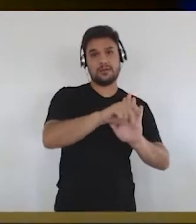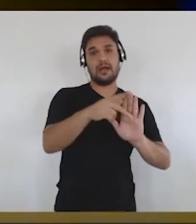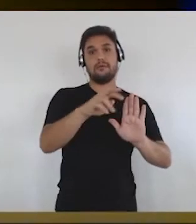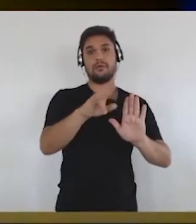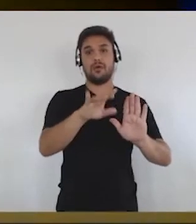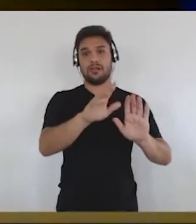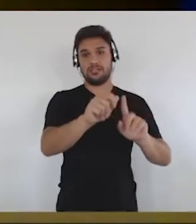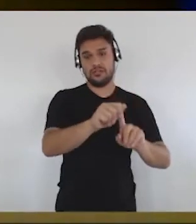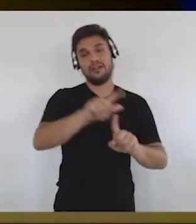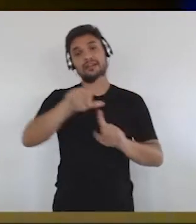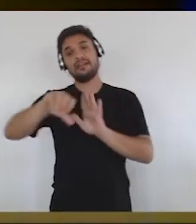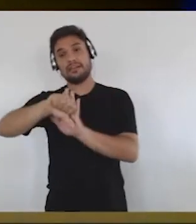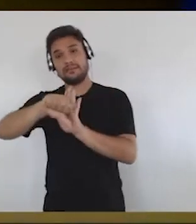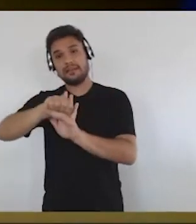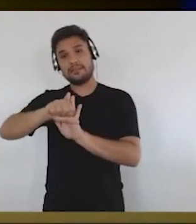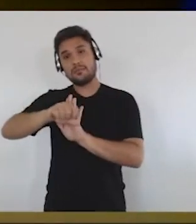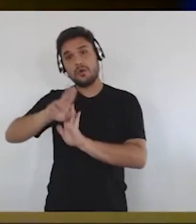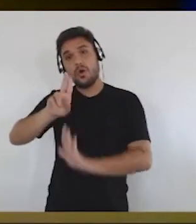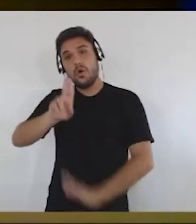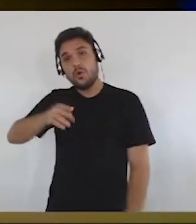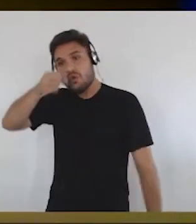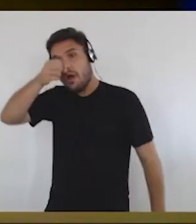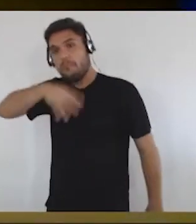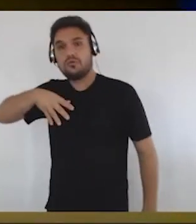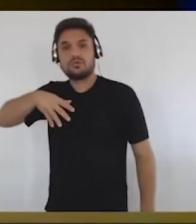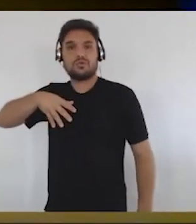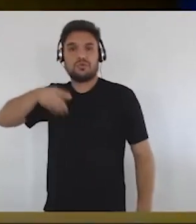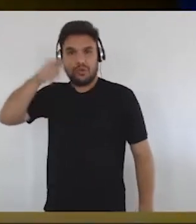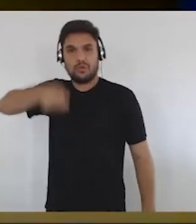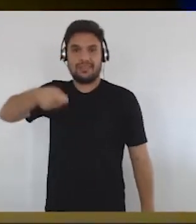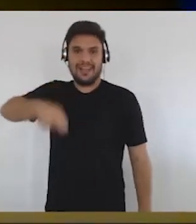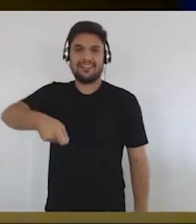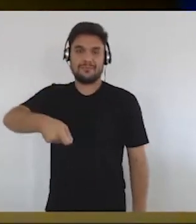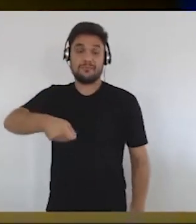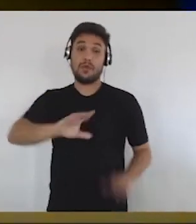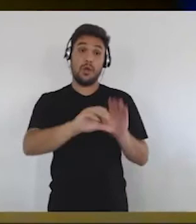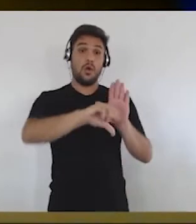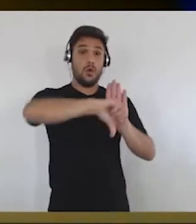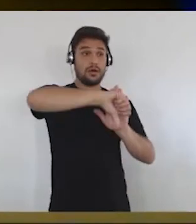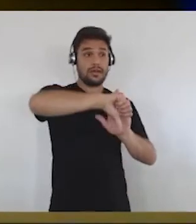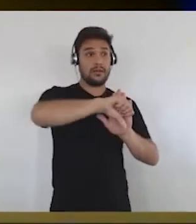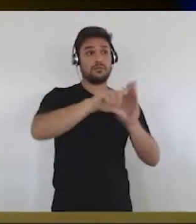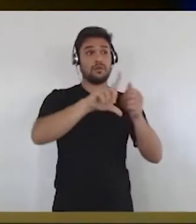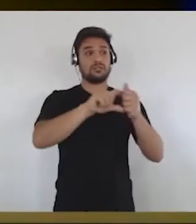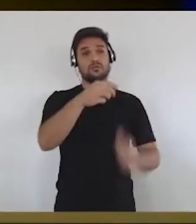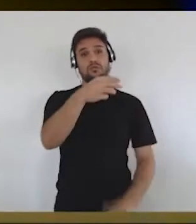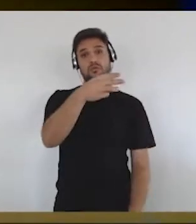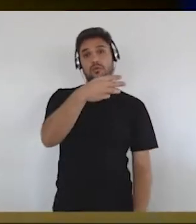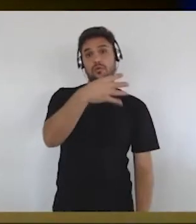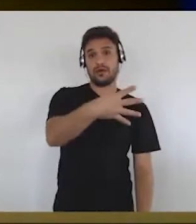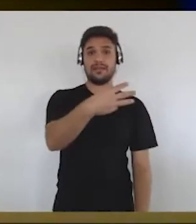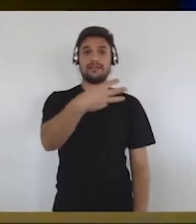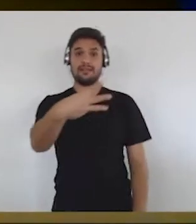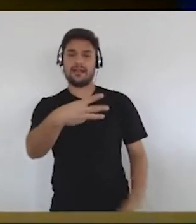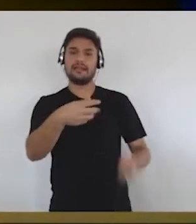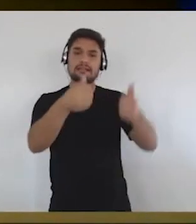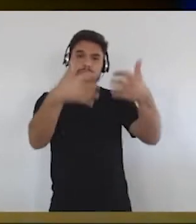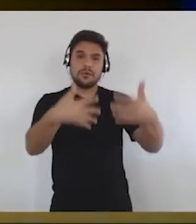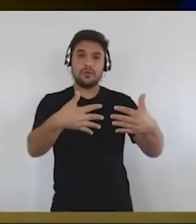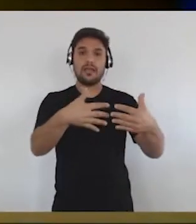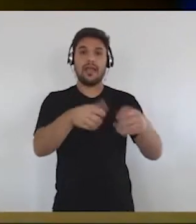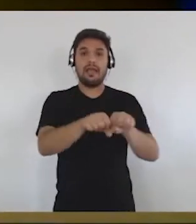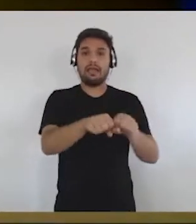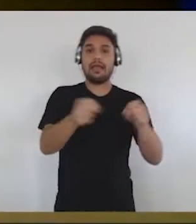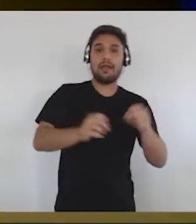e criminalização por abuso de autoridade. O crime previsto no artigo 43 trata de violação